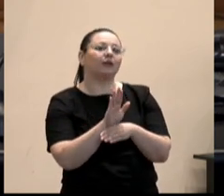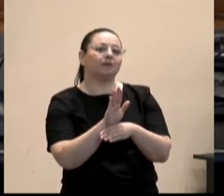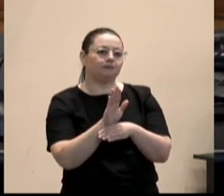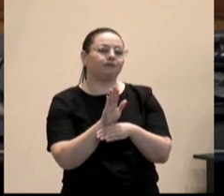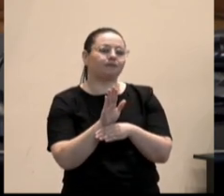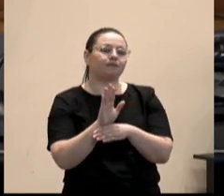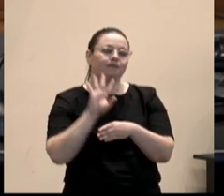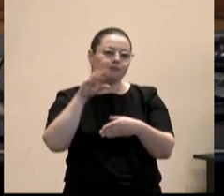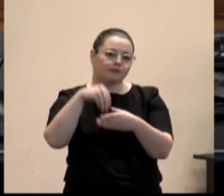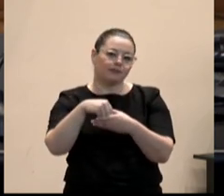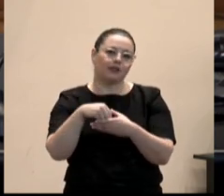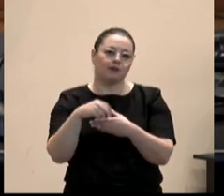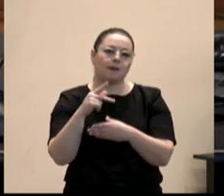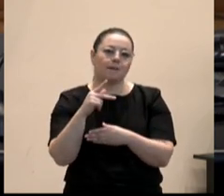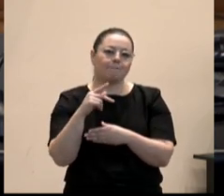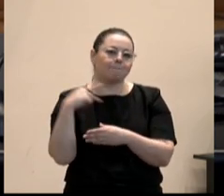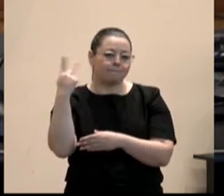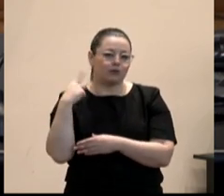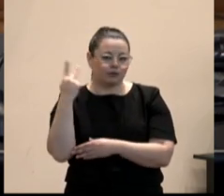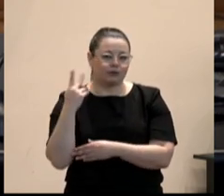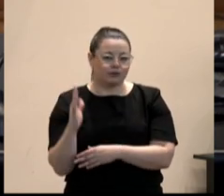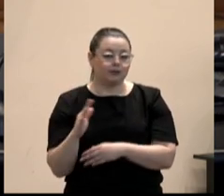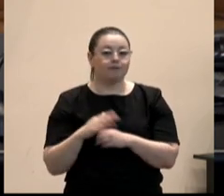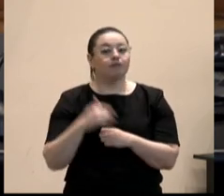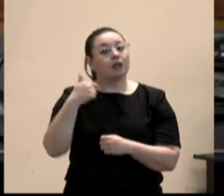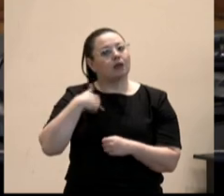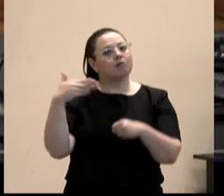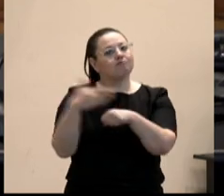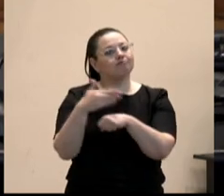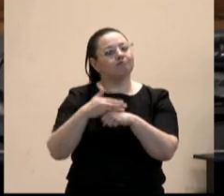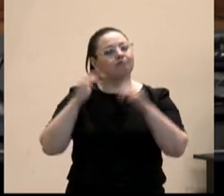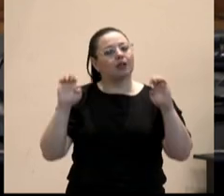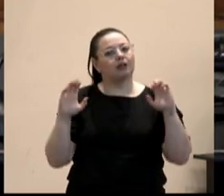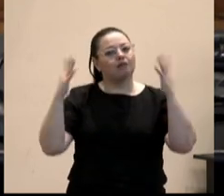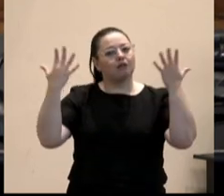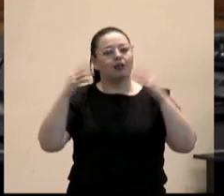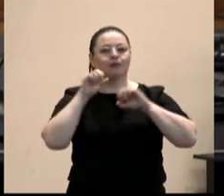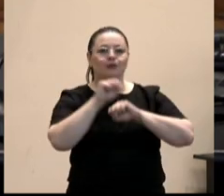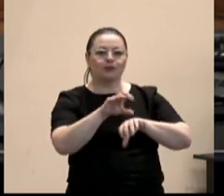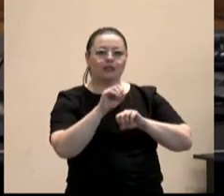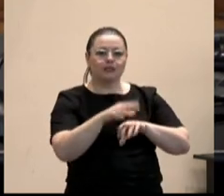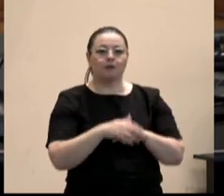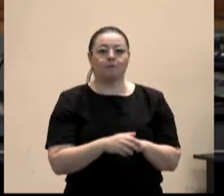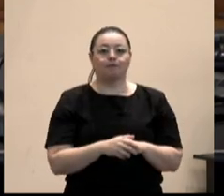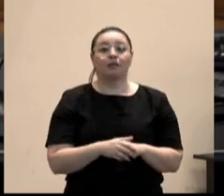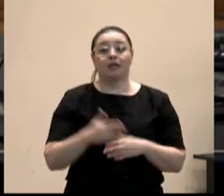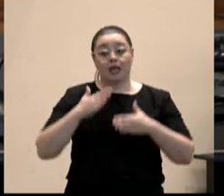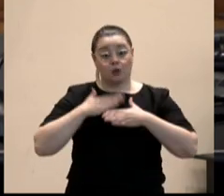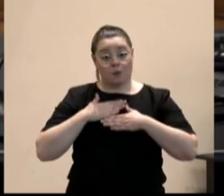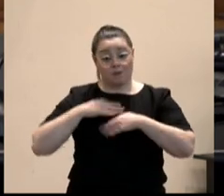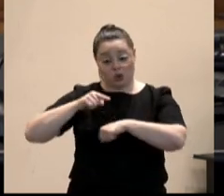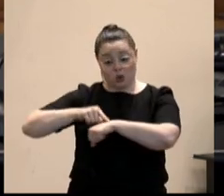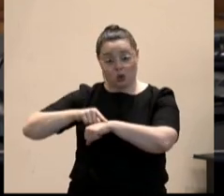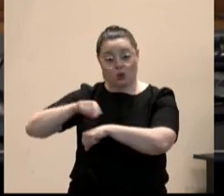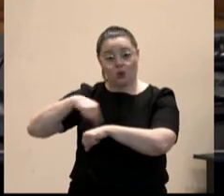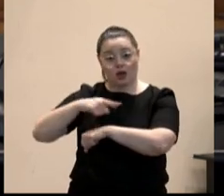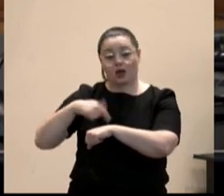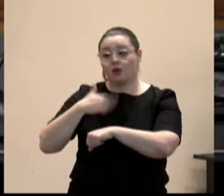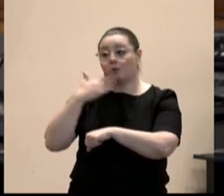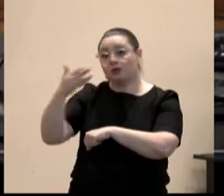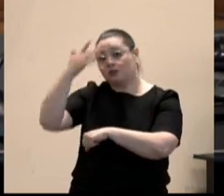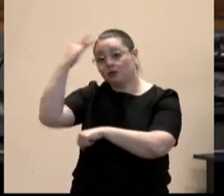parlamentar. E aí eu fui para um evento de educação e coloquei um substituto no meu horário, porque era naquele horário.